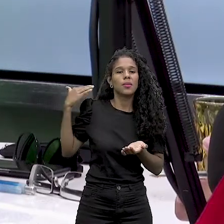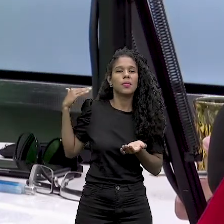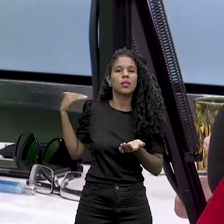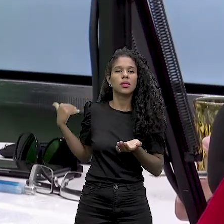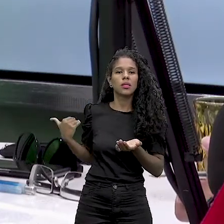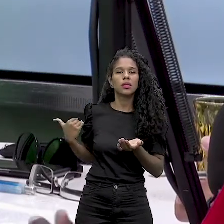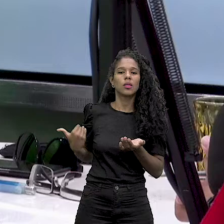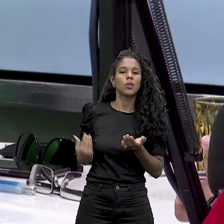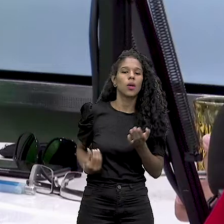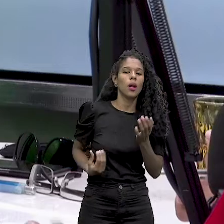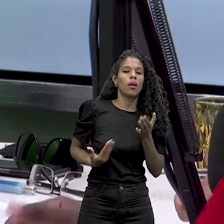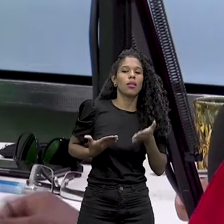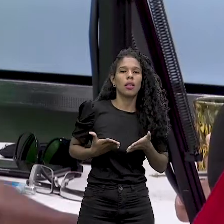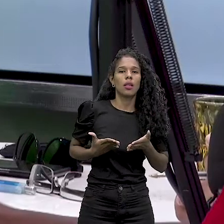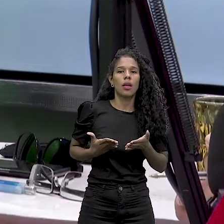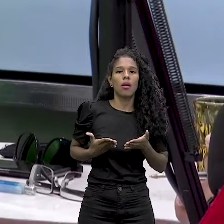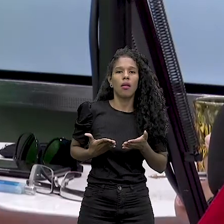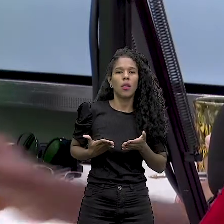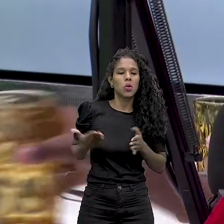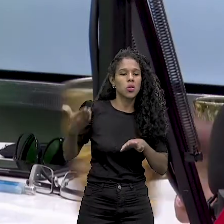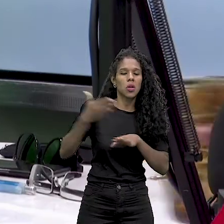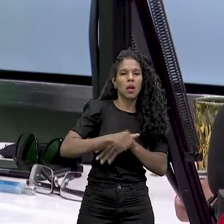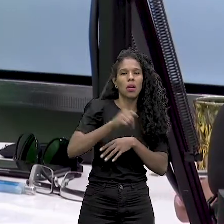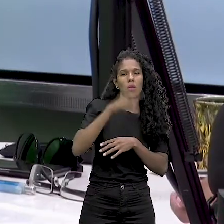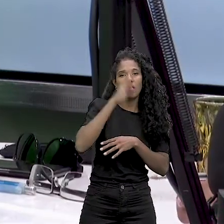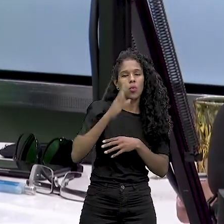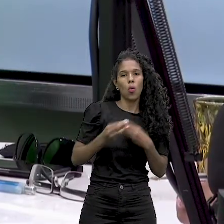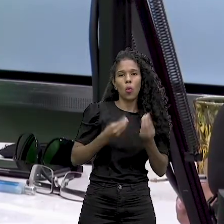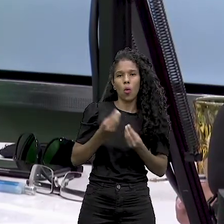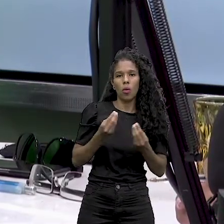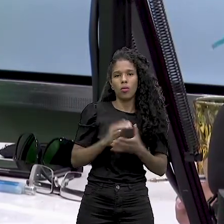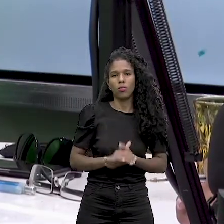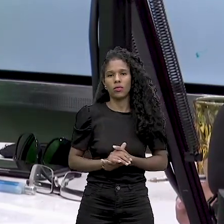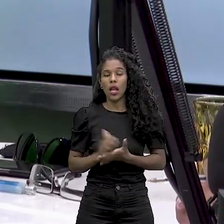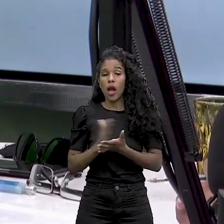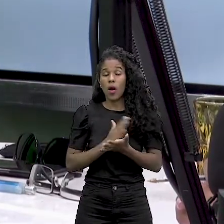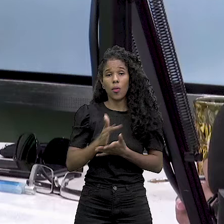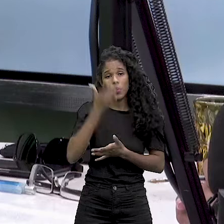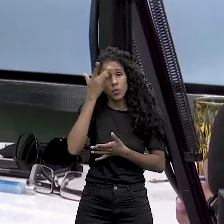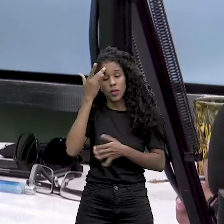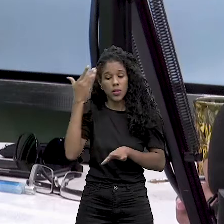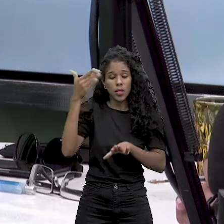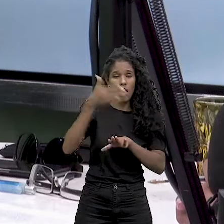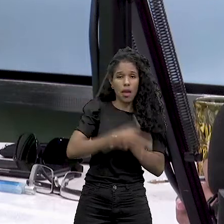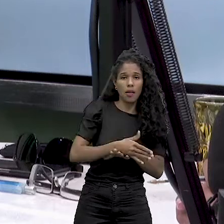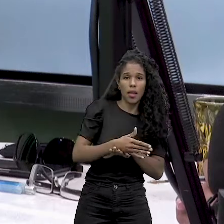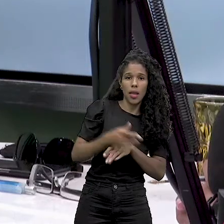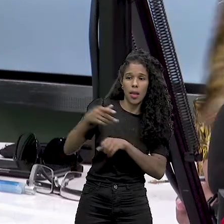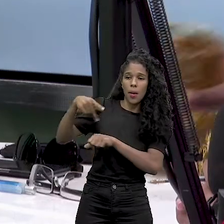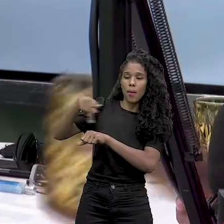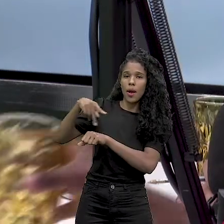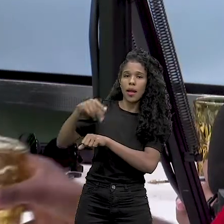que vieram da Itália, pessoas que vieram da África, da Alemanha, mas aqui todo mundo age